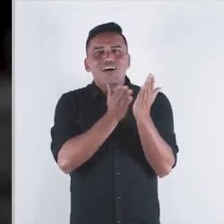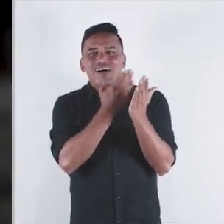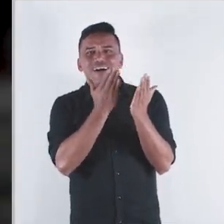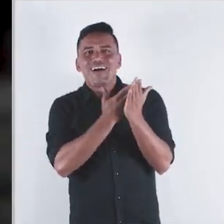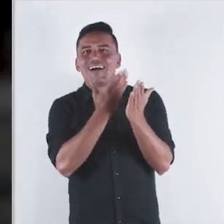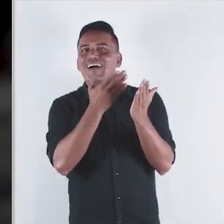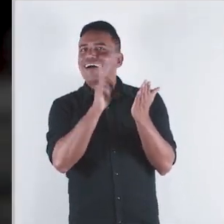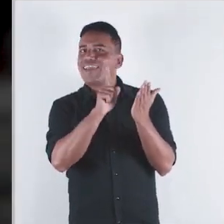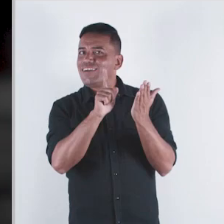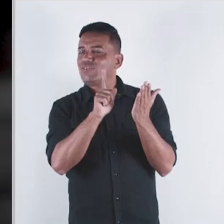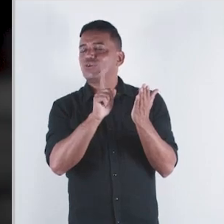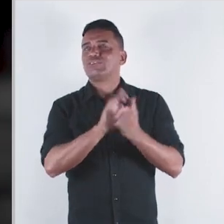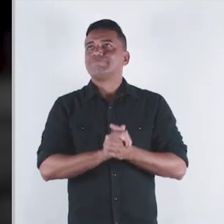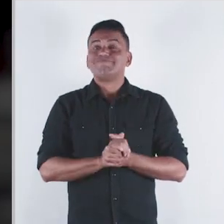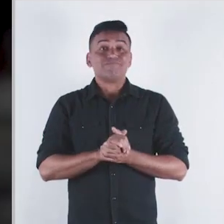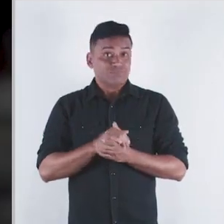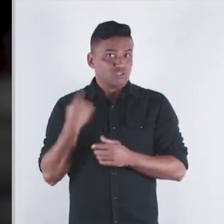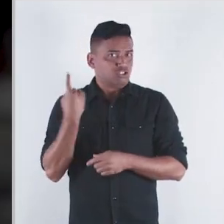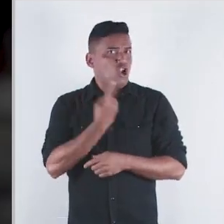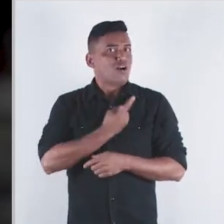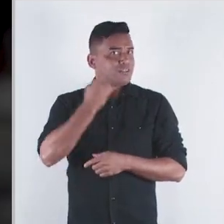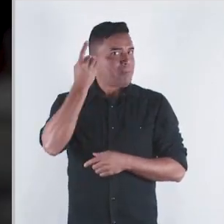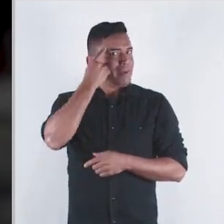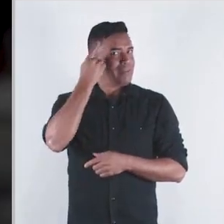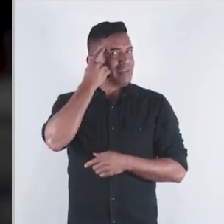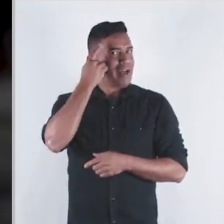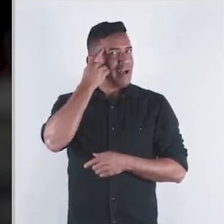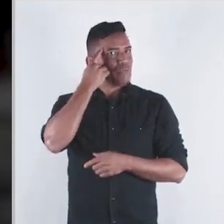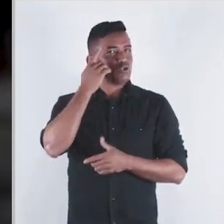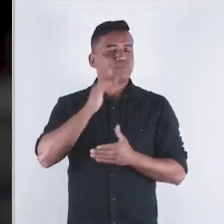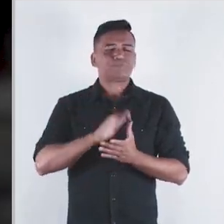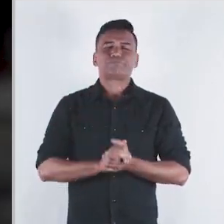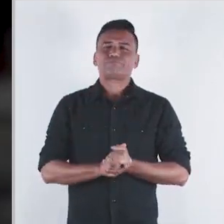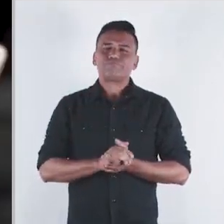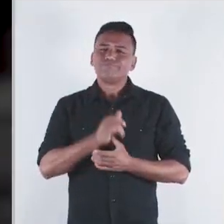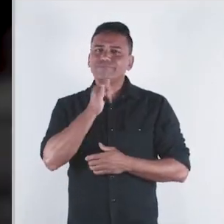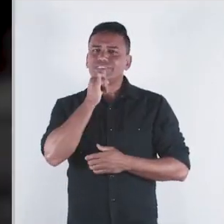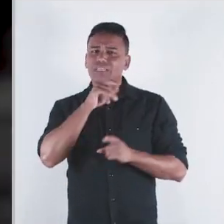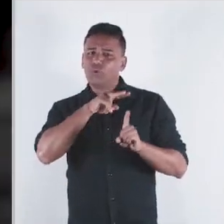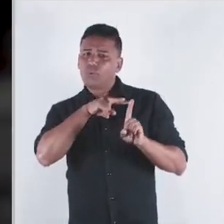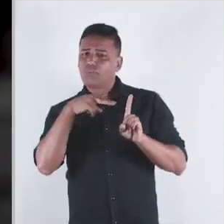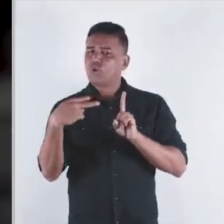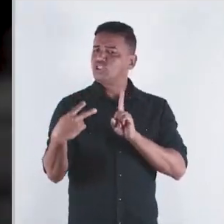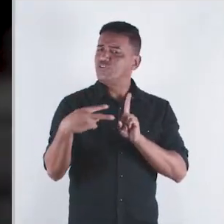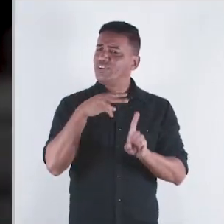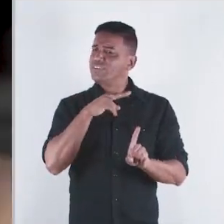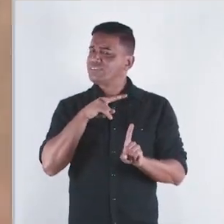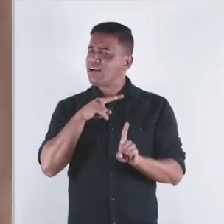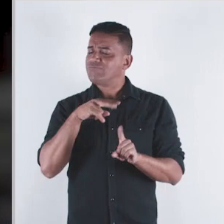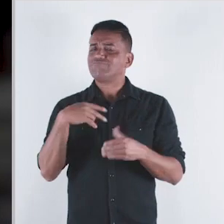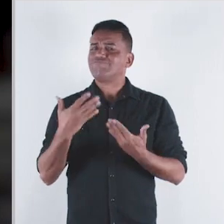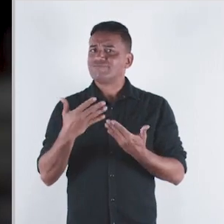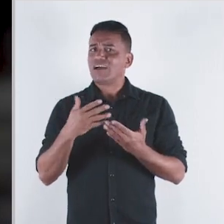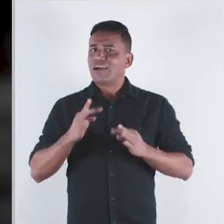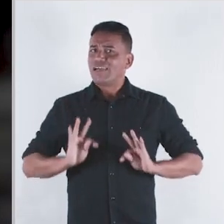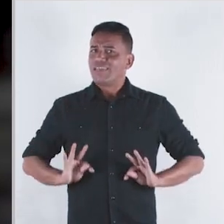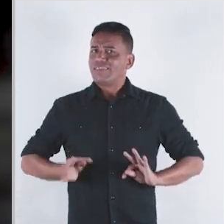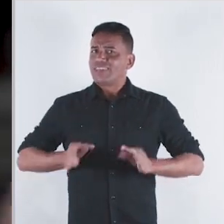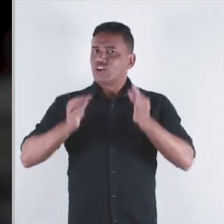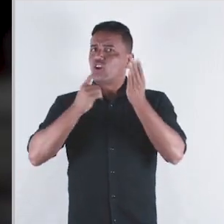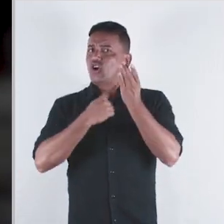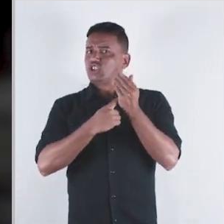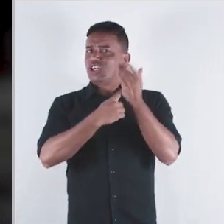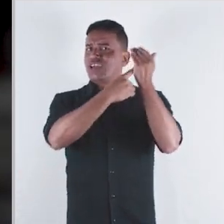Mas se a gente pensar um pouco do ponto de vista da evolução, né, da tecnologia,